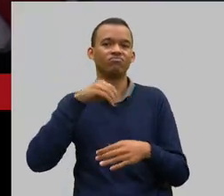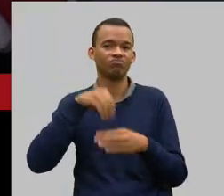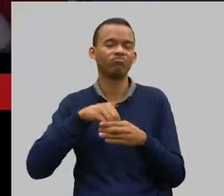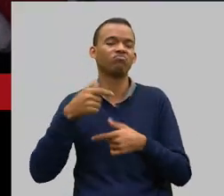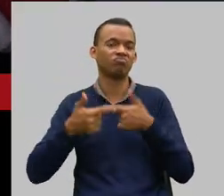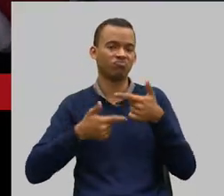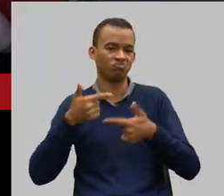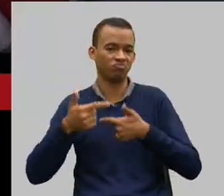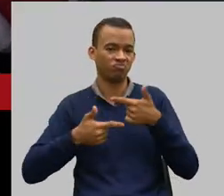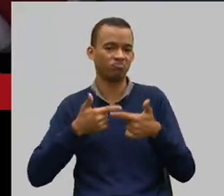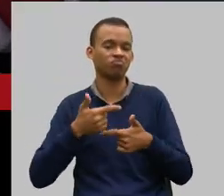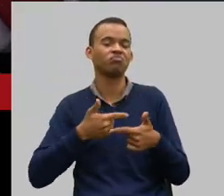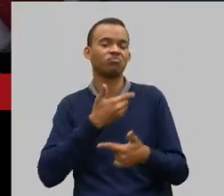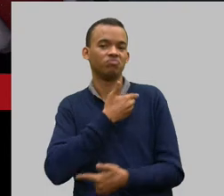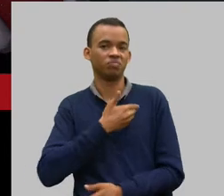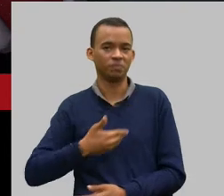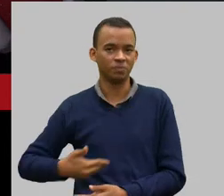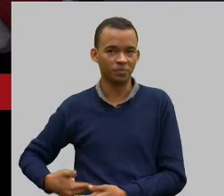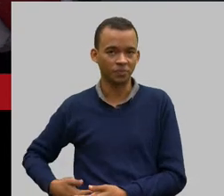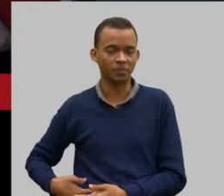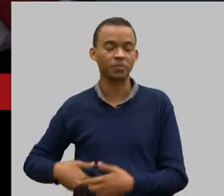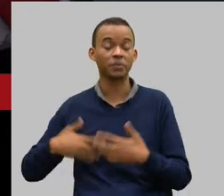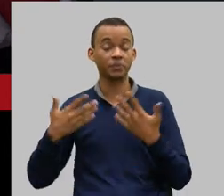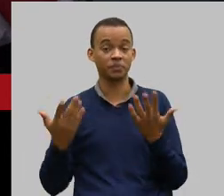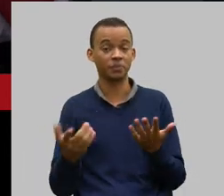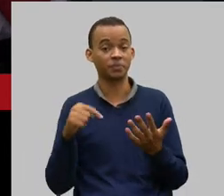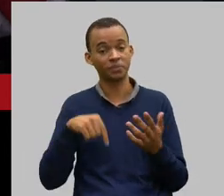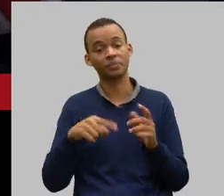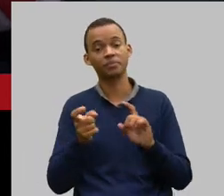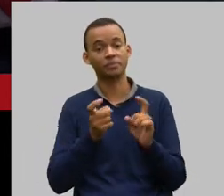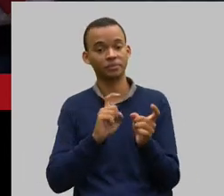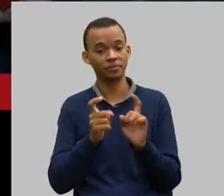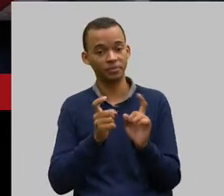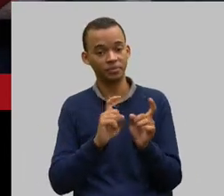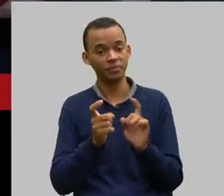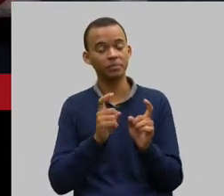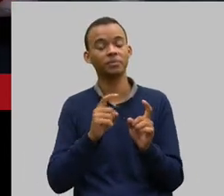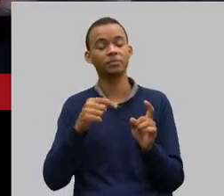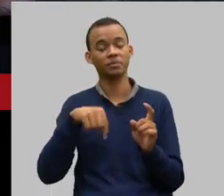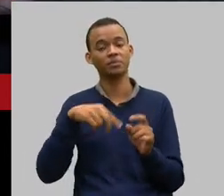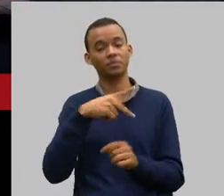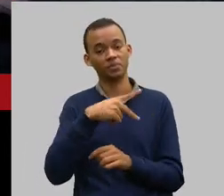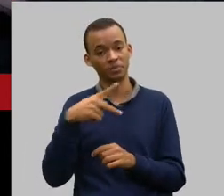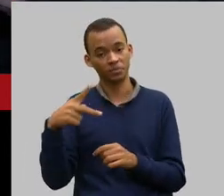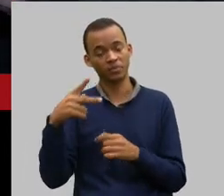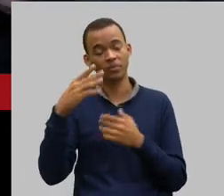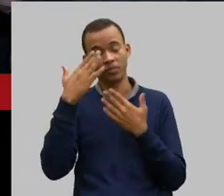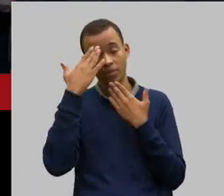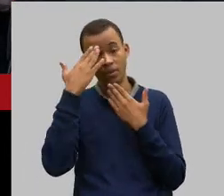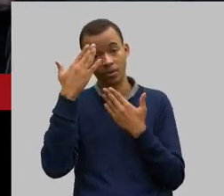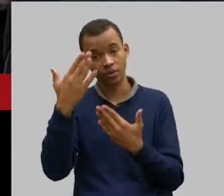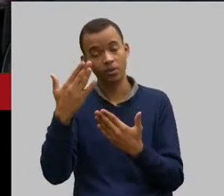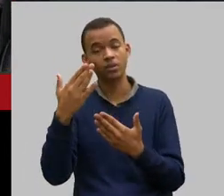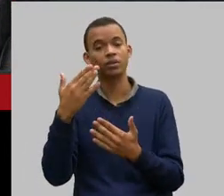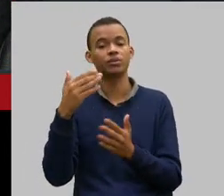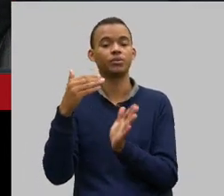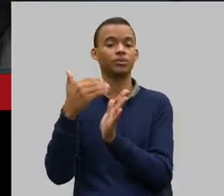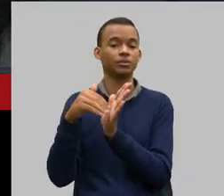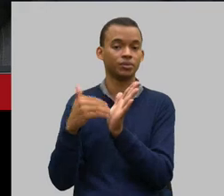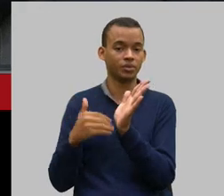estado cumprida a finalidade da reunião a presidência agradece a presença do secretário